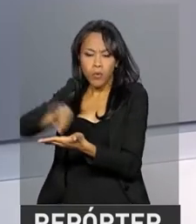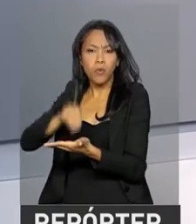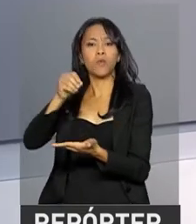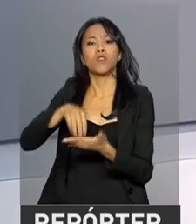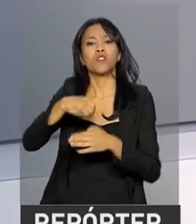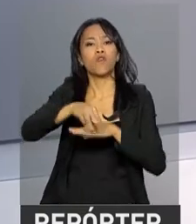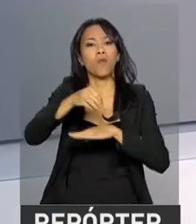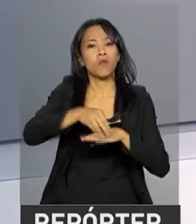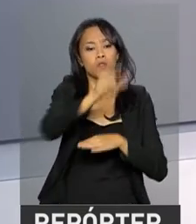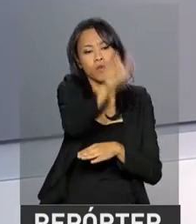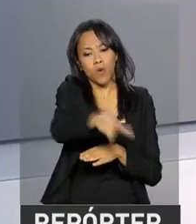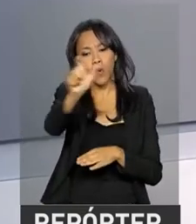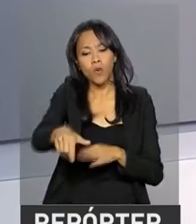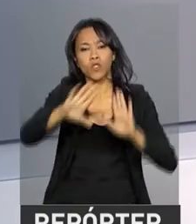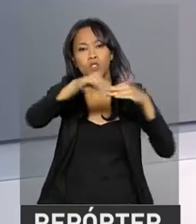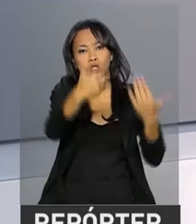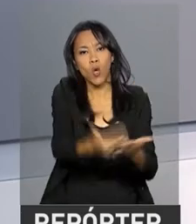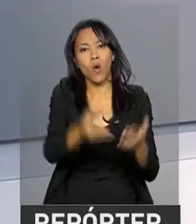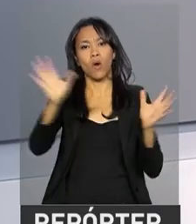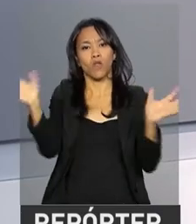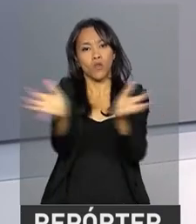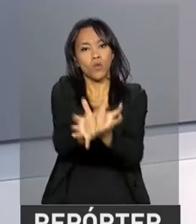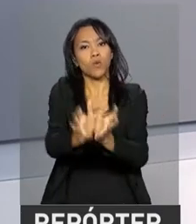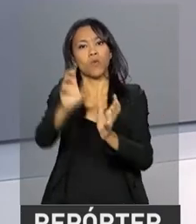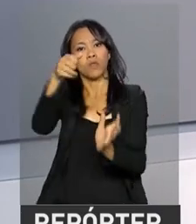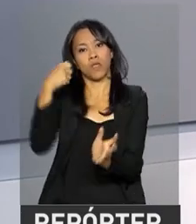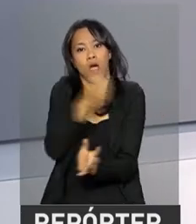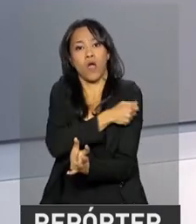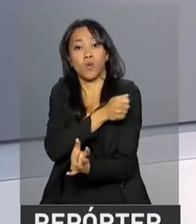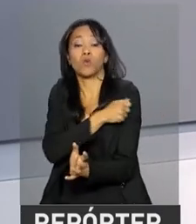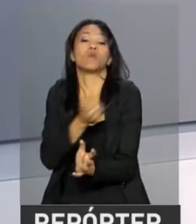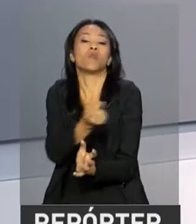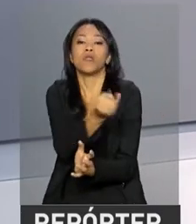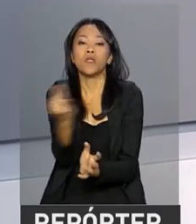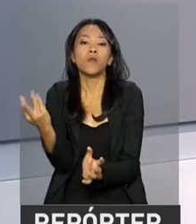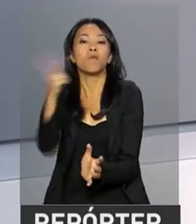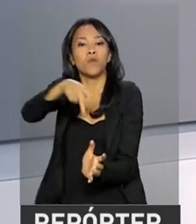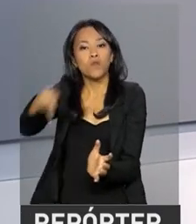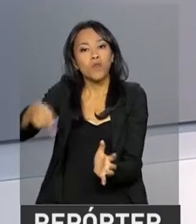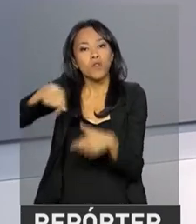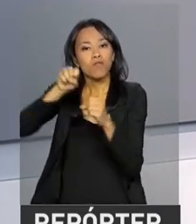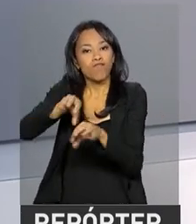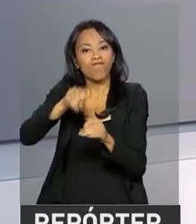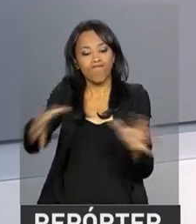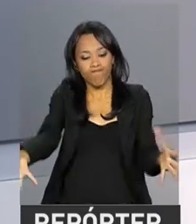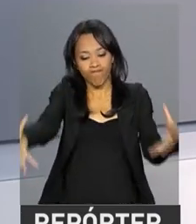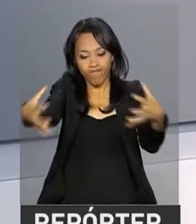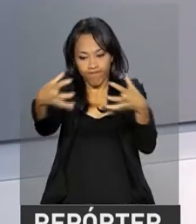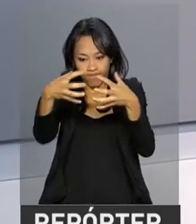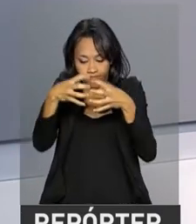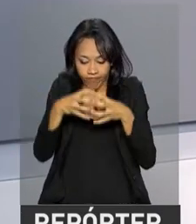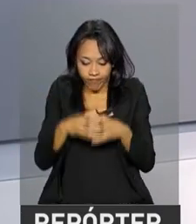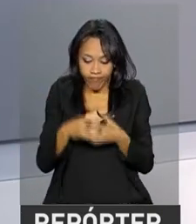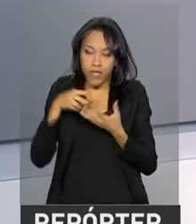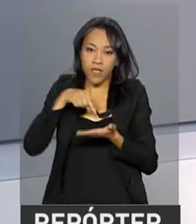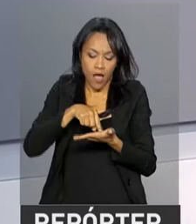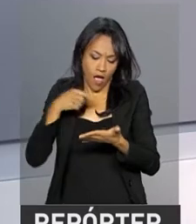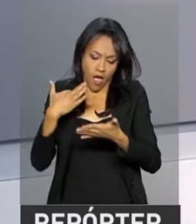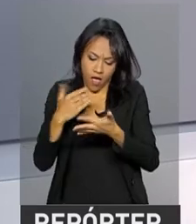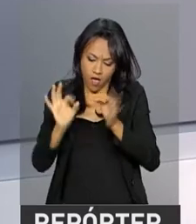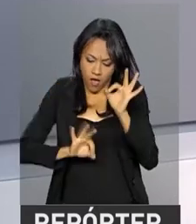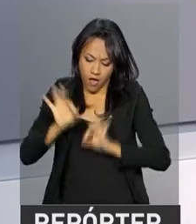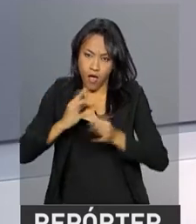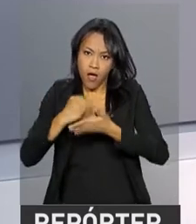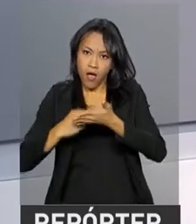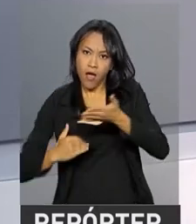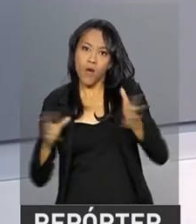de escolas, turmas, alunos e profissionais em sala de aula. É por meio desse levantamento que o INEP planeja a aplicação do